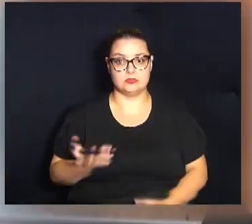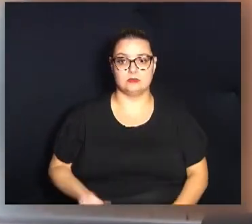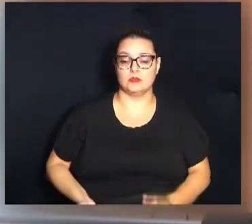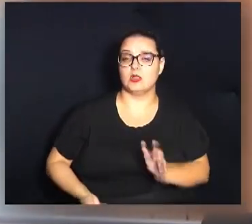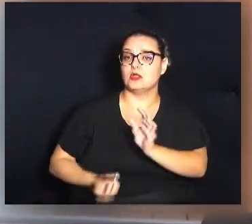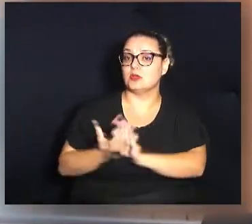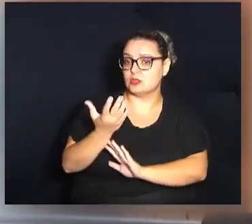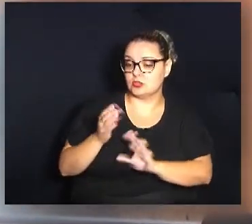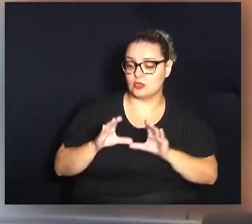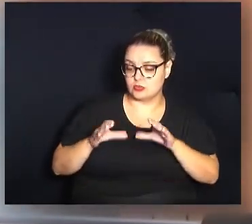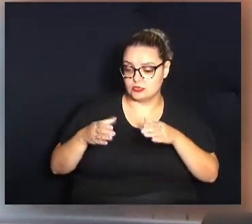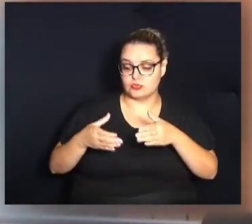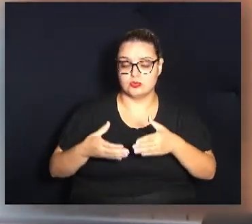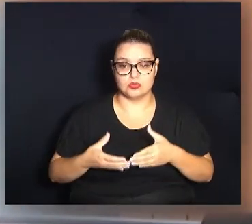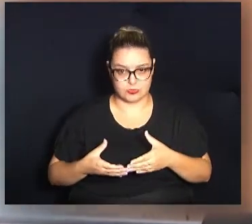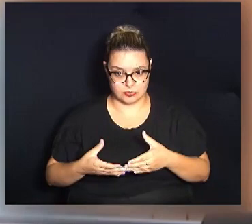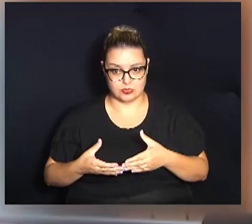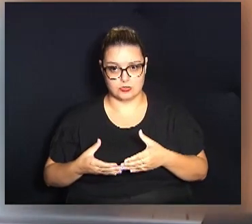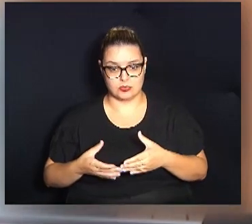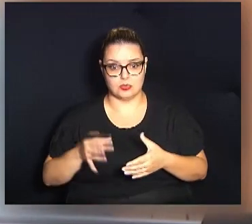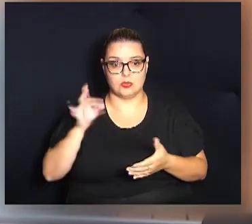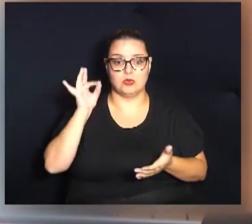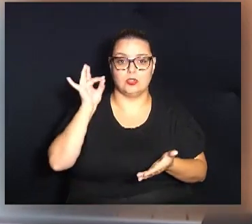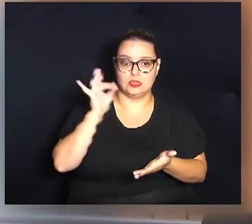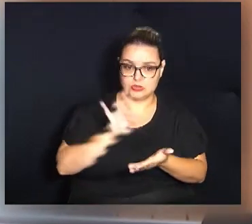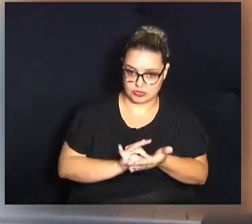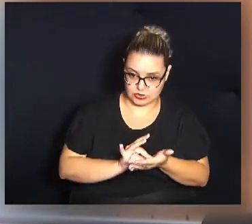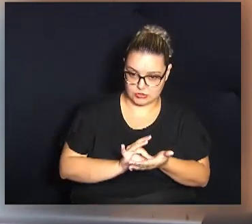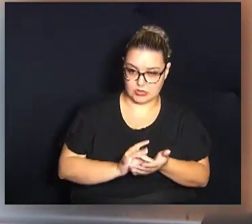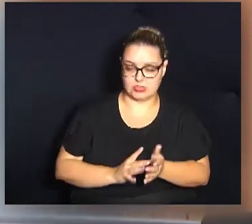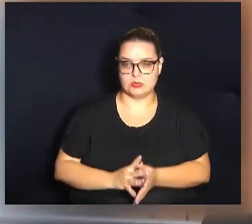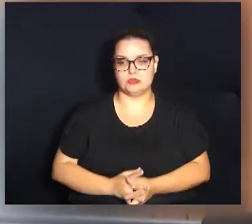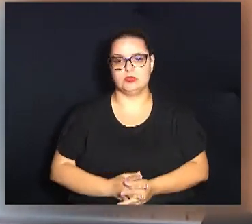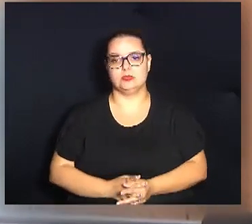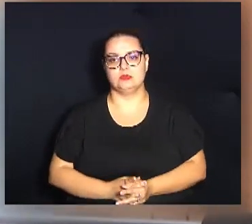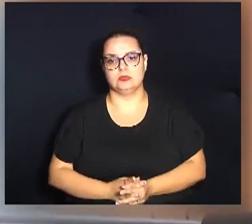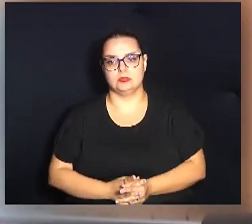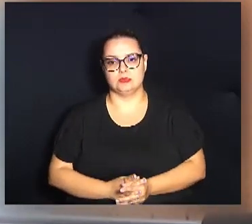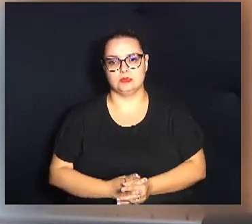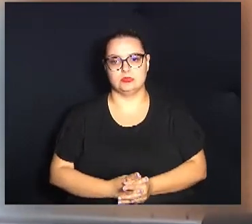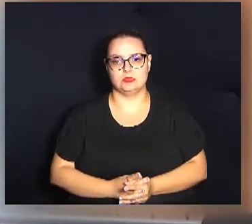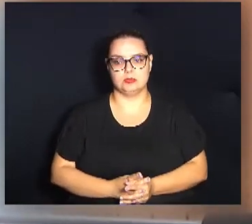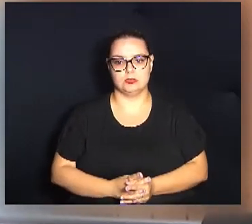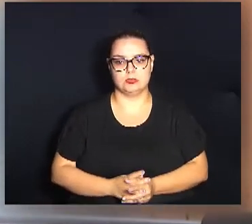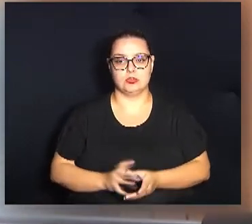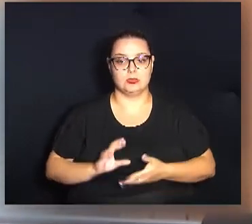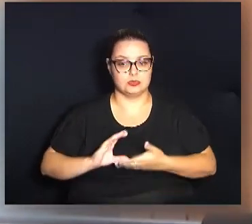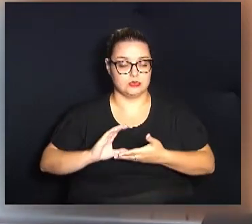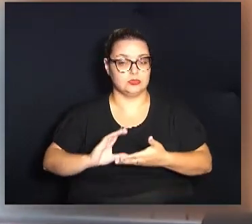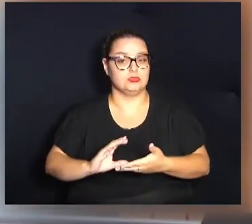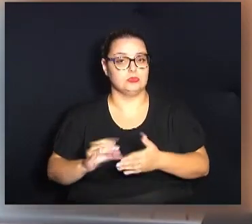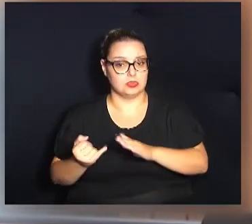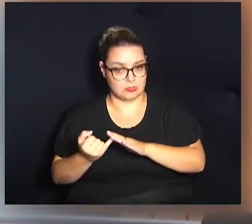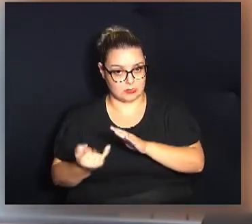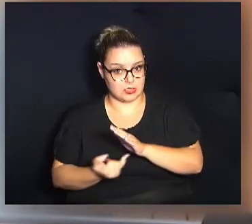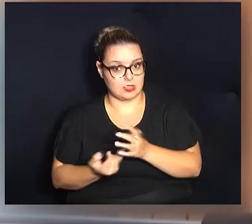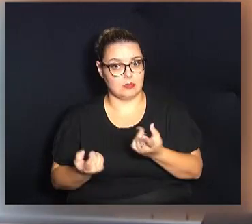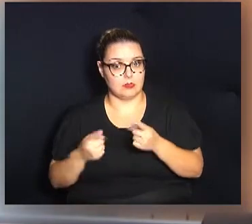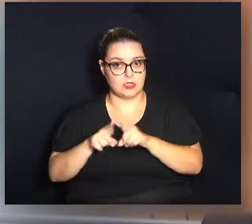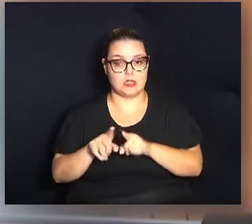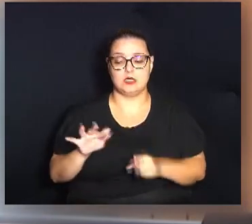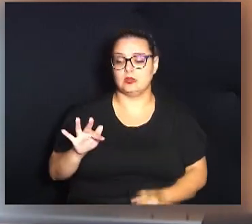de um grupo originário que partiu do Conselho das Entidades Parceiras da